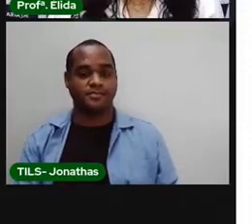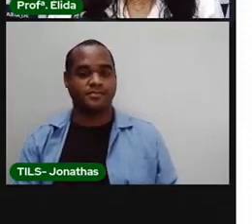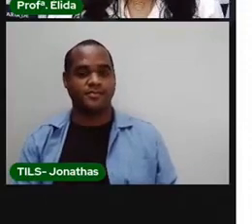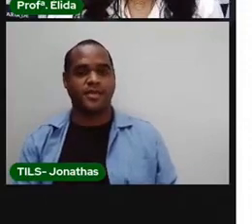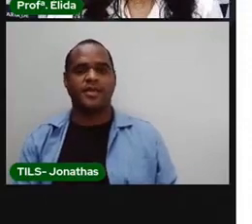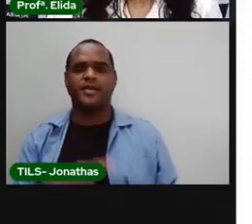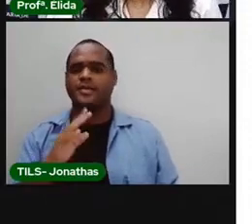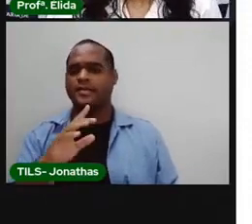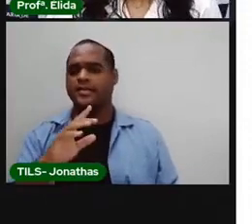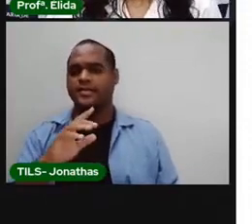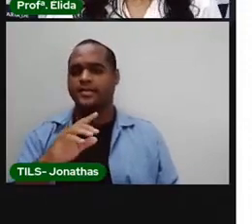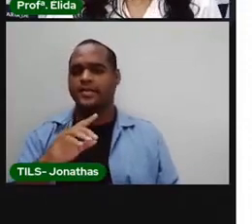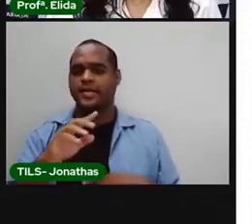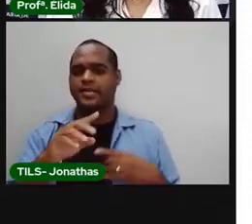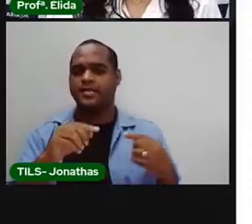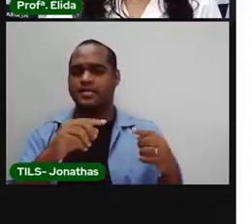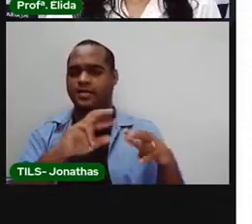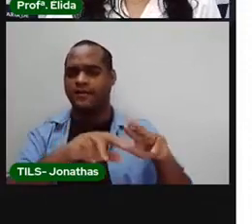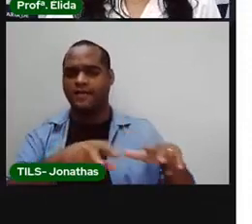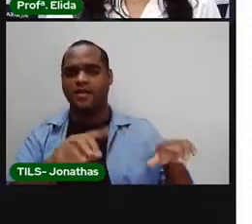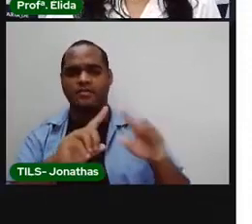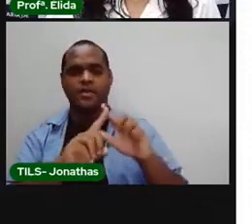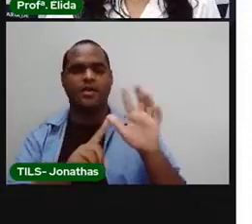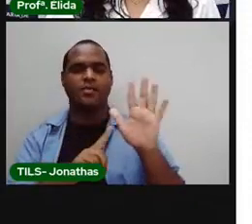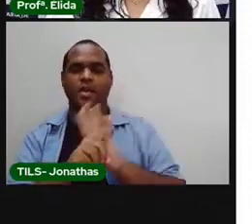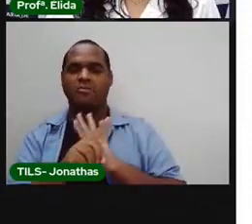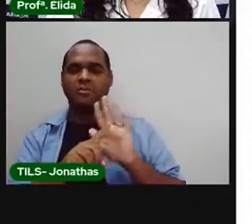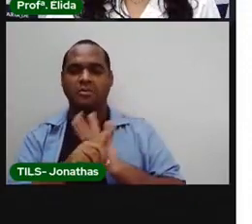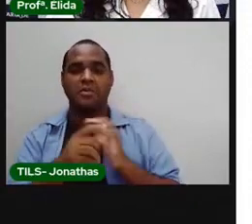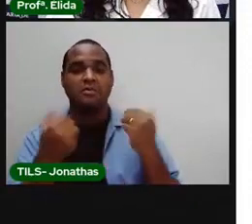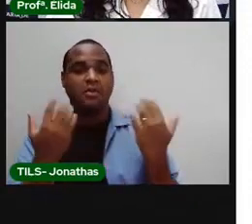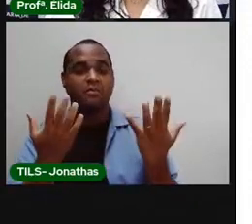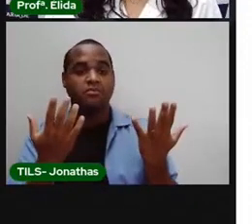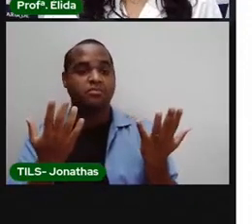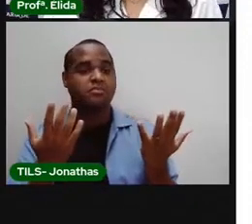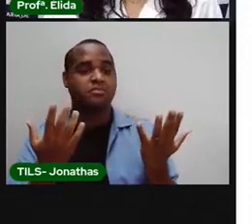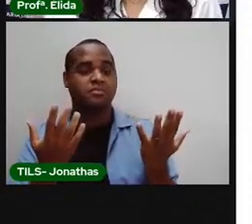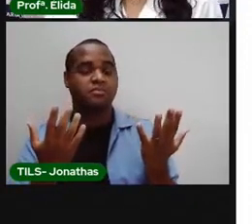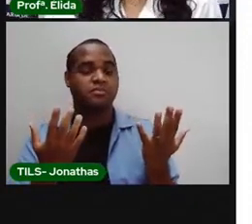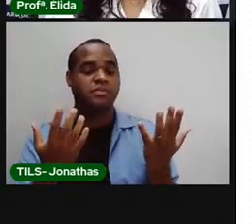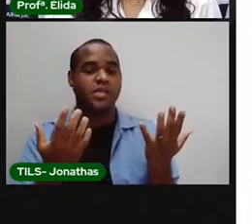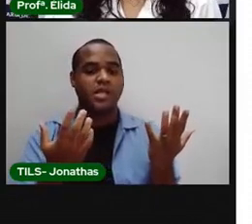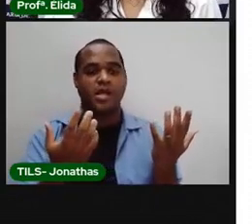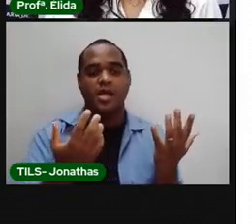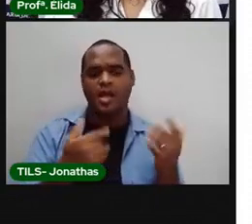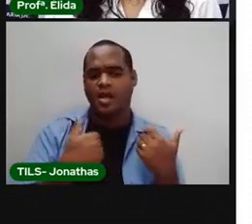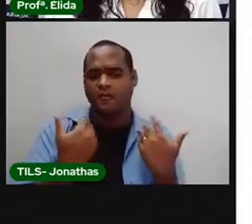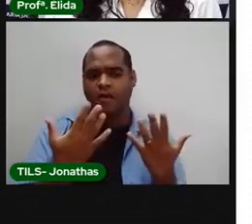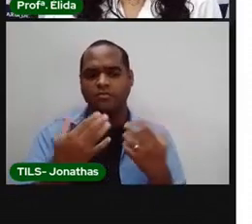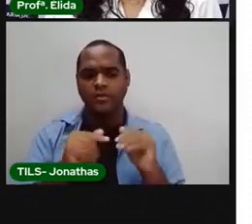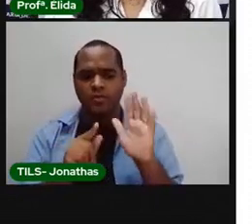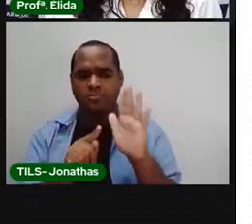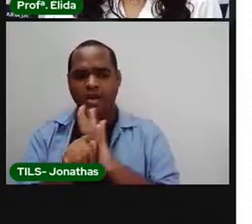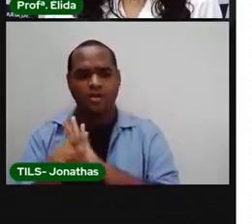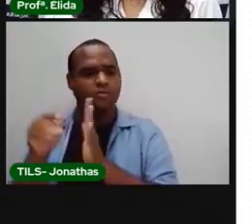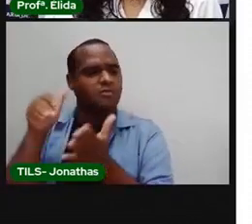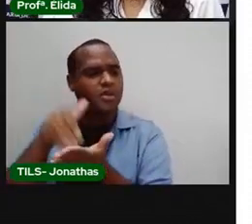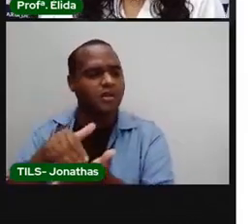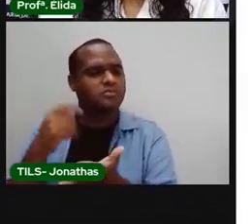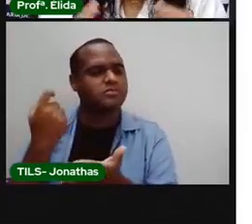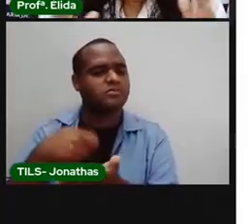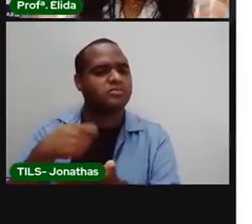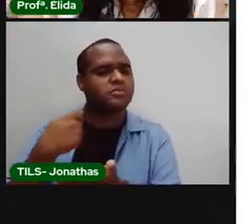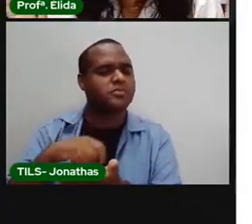o sinal que nós usamos para fazer uma pergunta? Qual é o sinal que nós usamos para